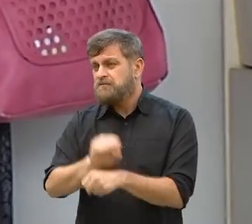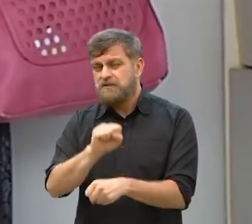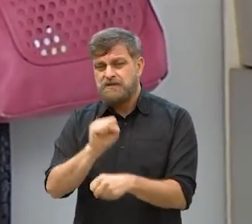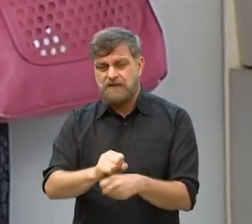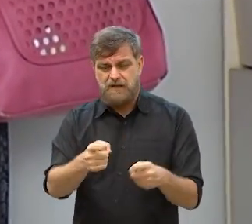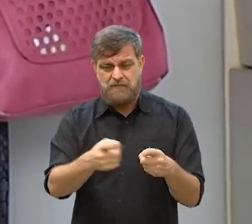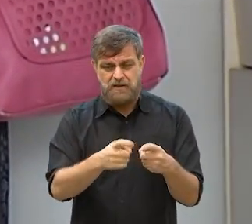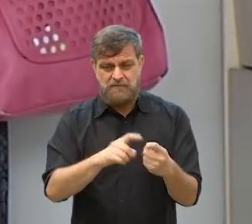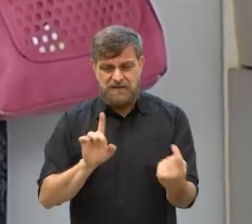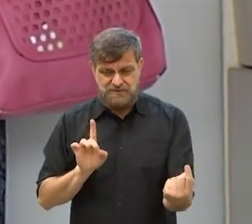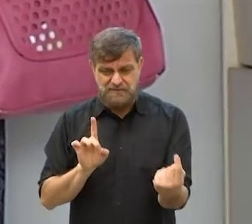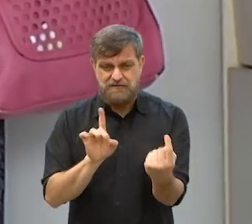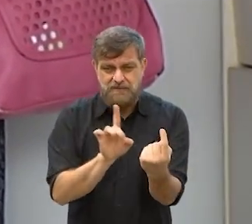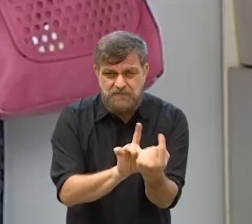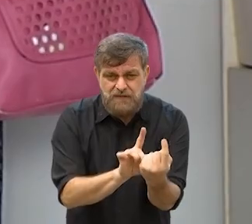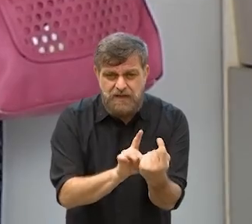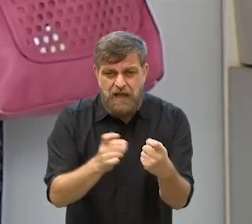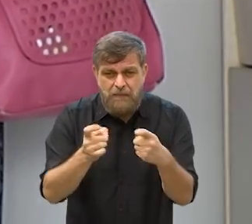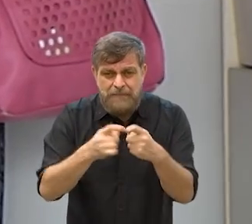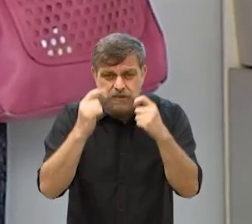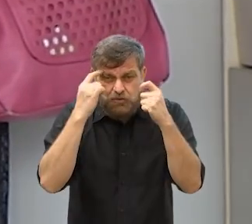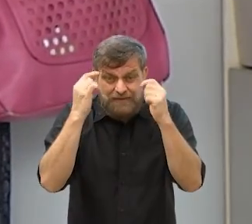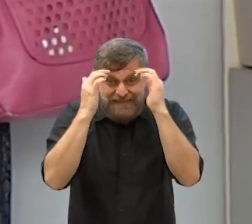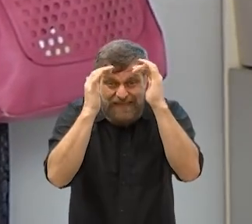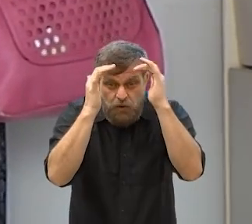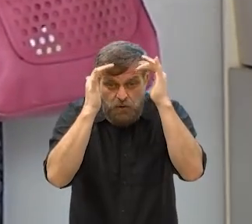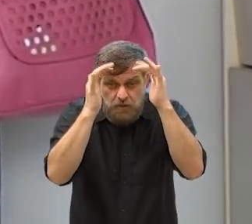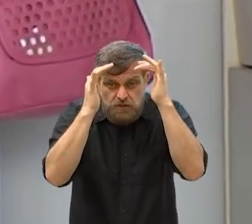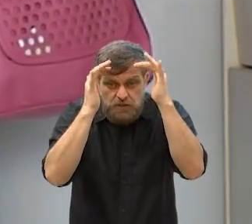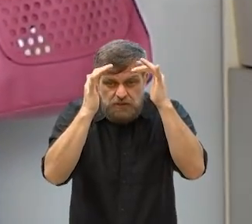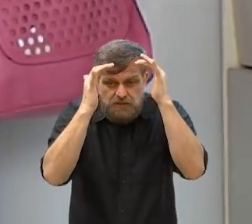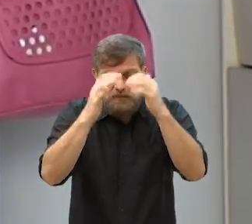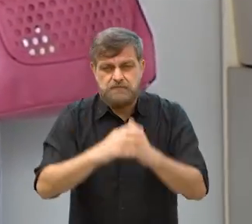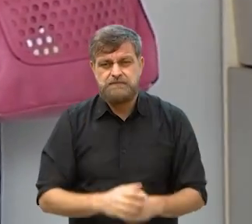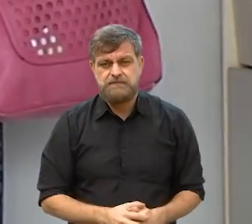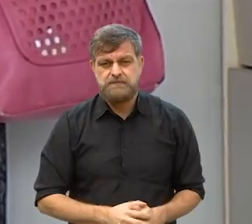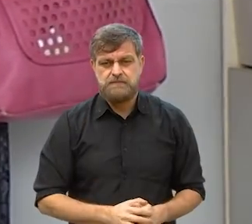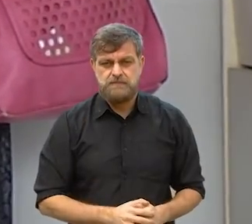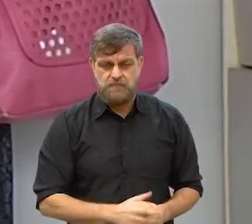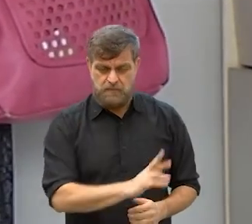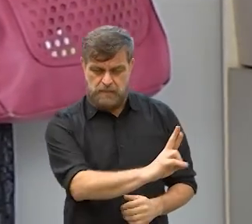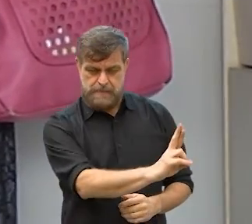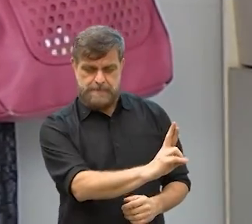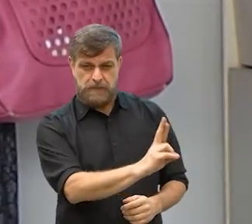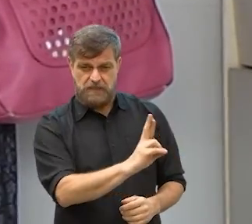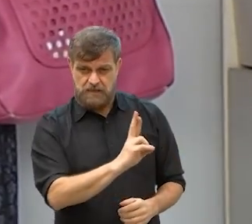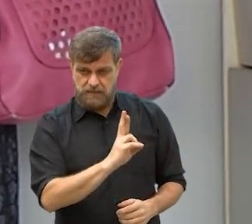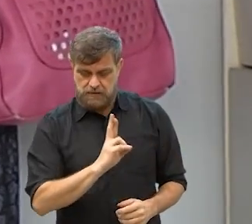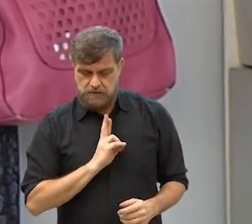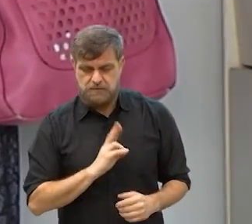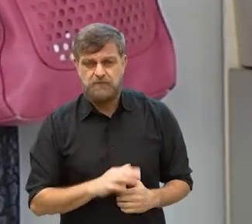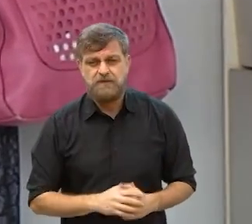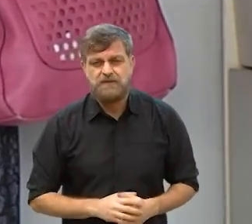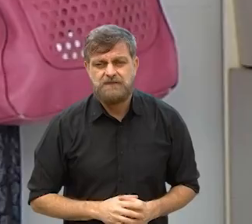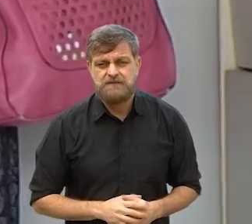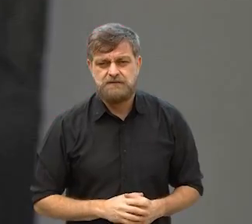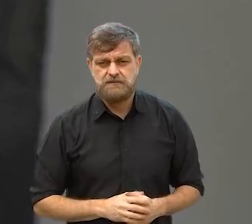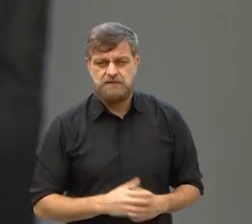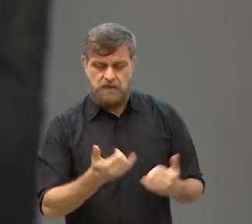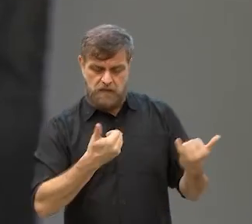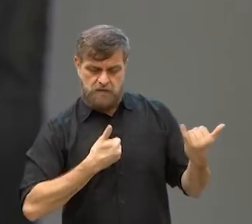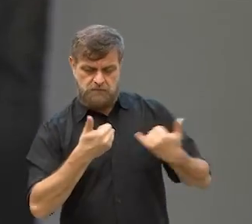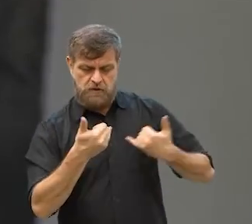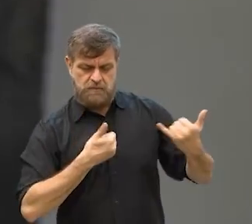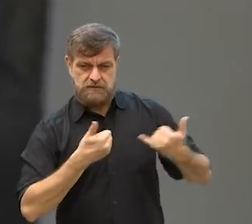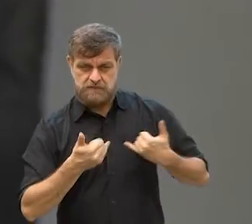atendido ou para marcar uma consulta no neurologista. A resposta dada, ou a informação que